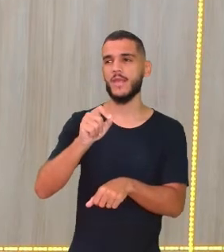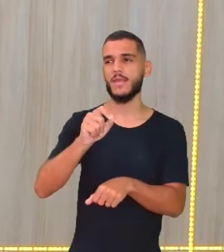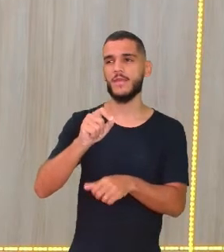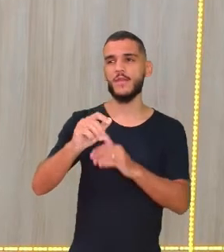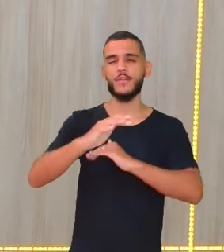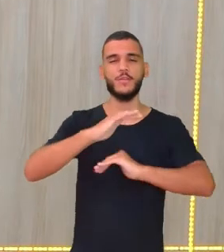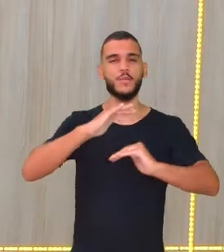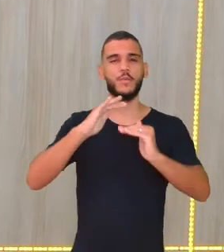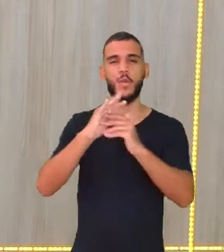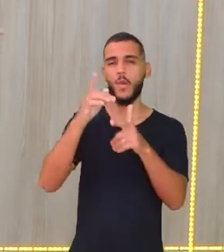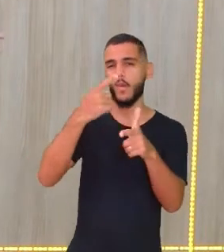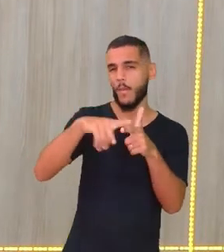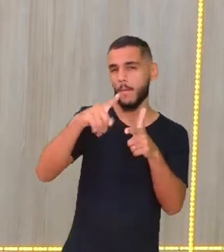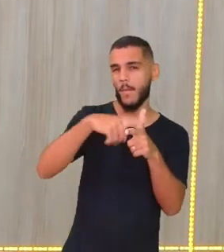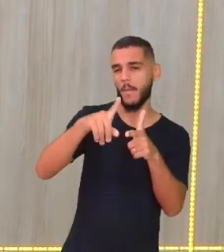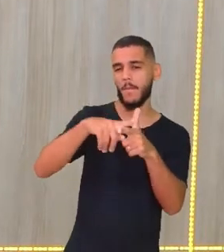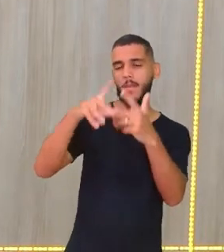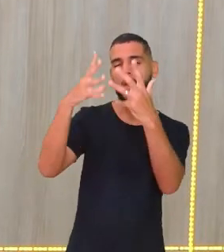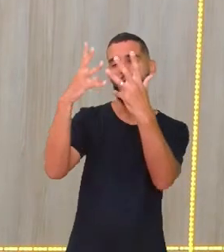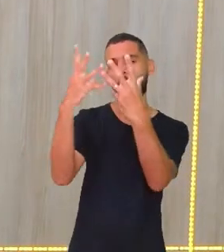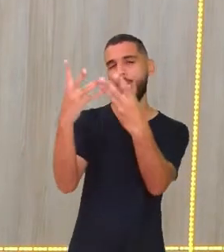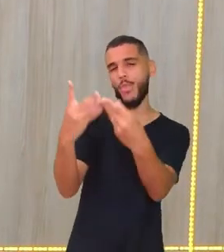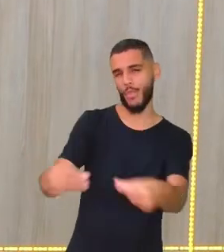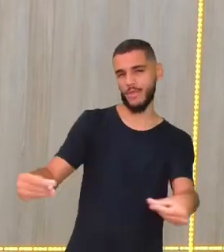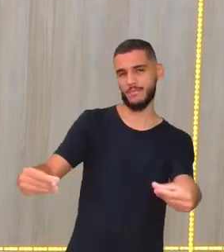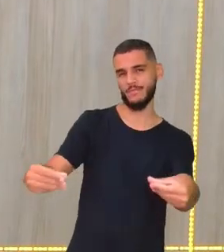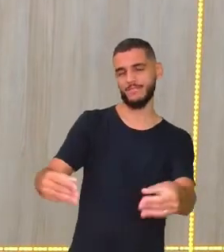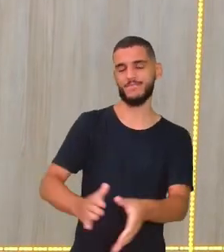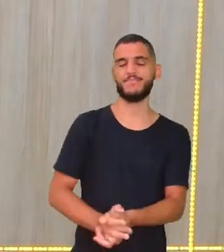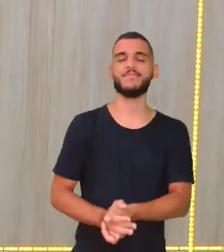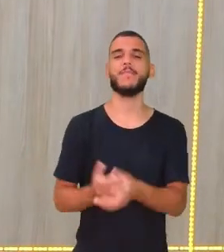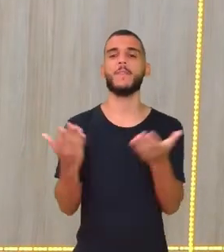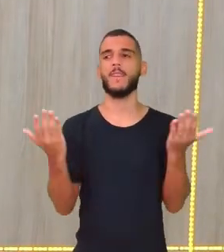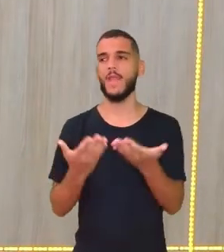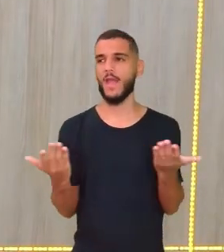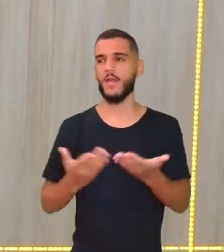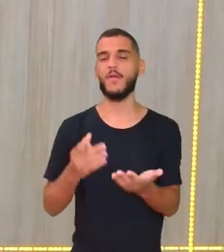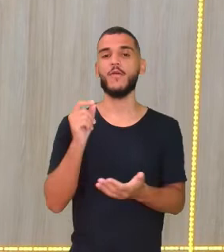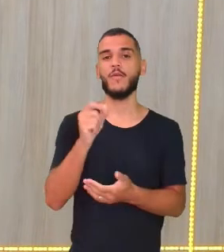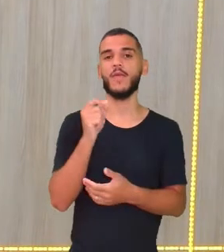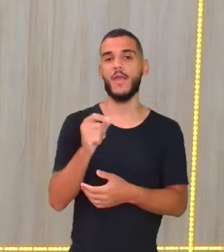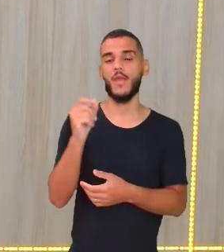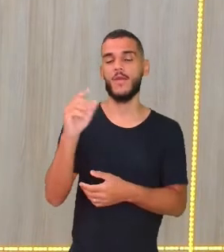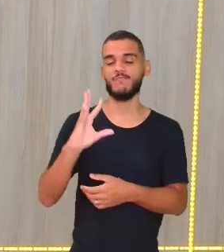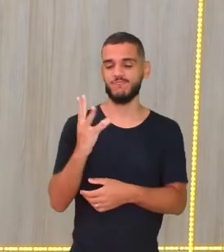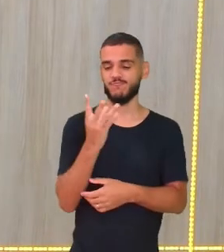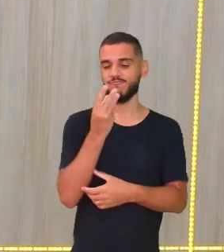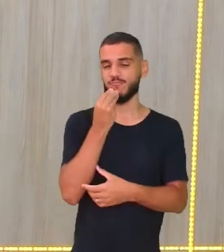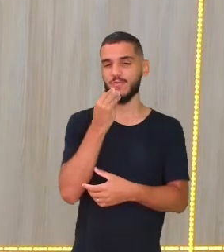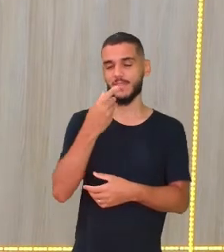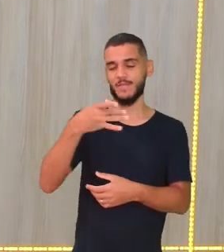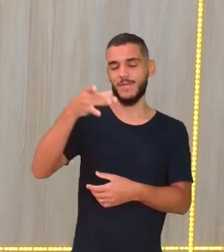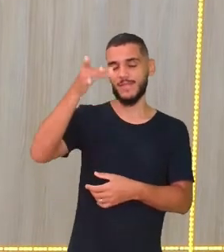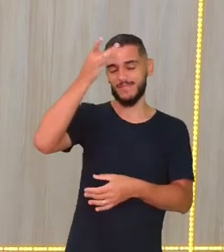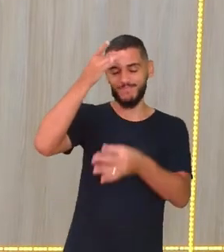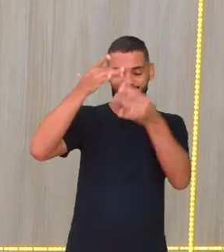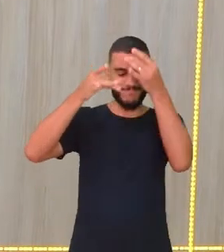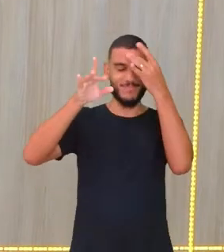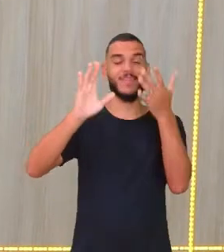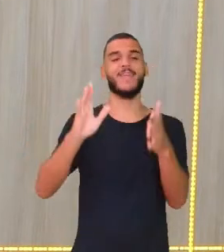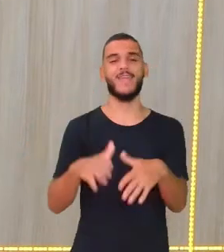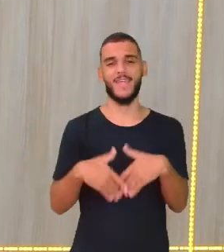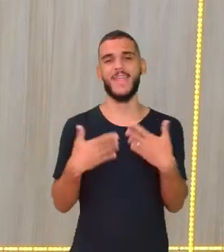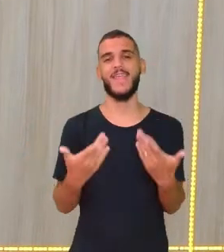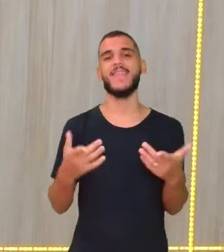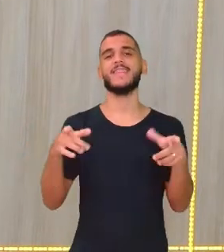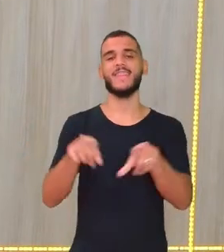não é? Desconstruir esse medo, minha gente, e partir mesmo para o conhecimento e falar a nossa língua